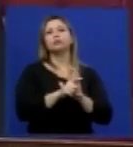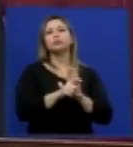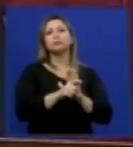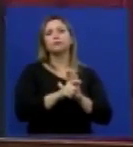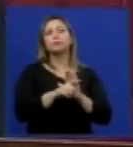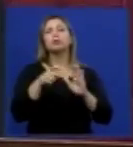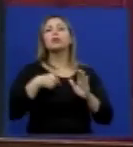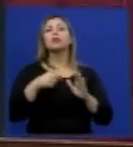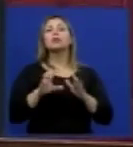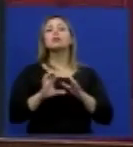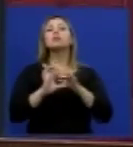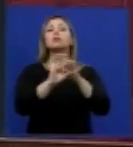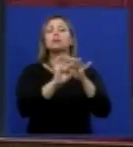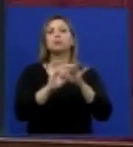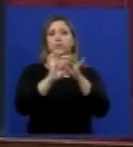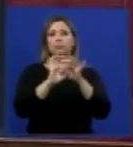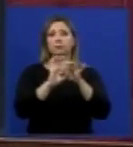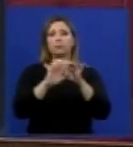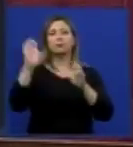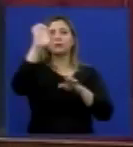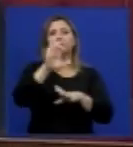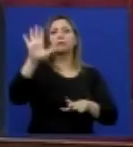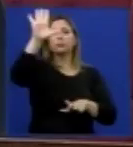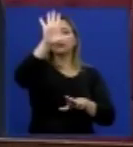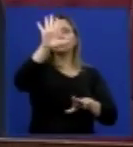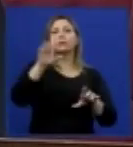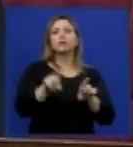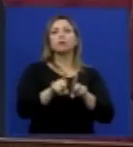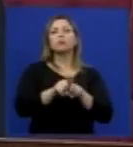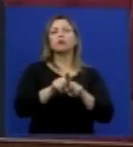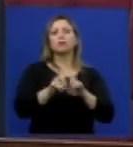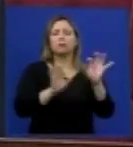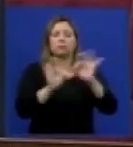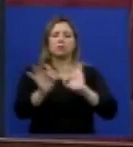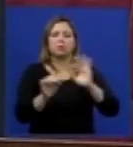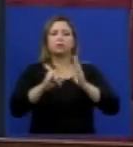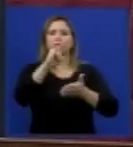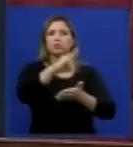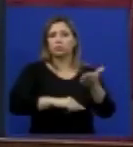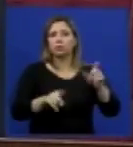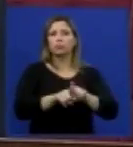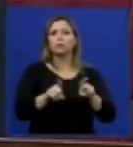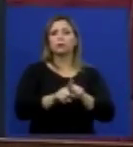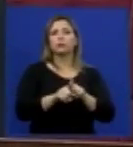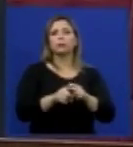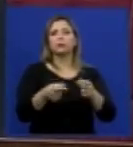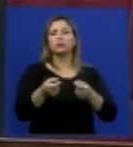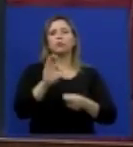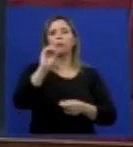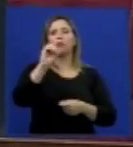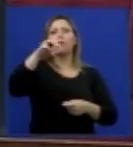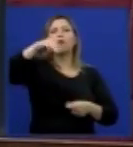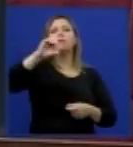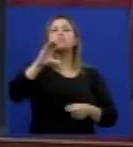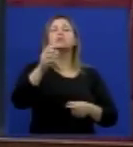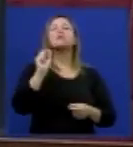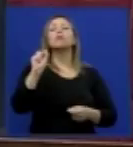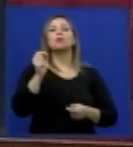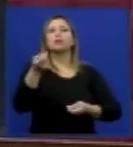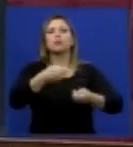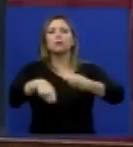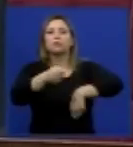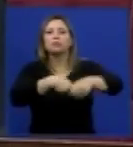a União Europeia provocou um painel junto à OMC, a Organização Mundial do Comércio, no sentido